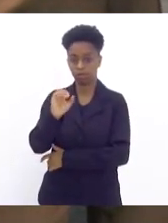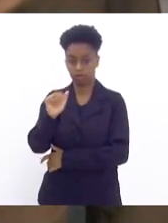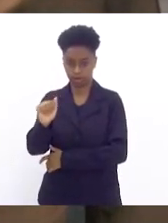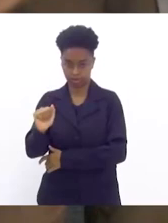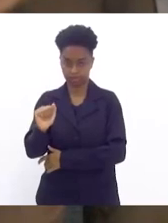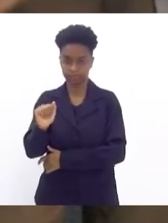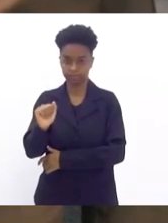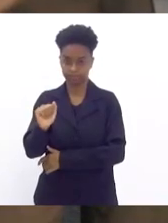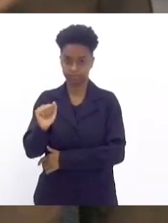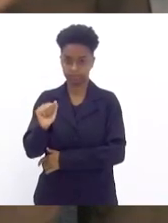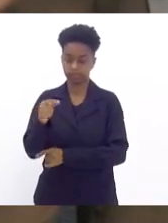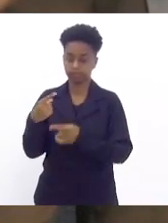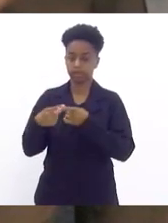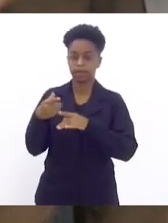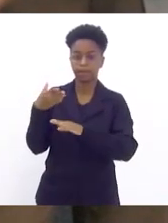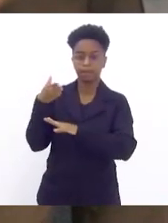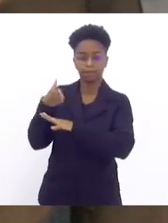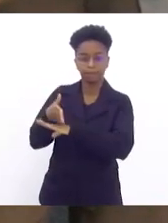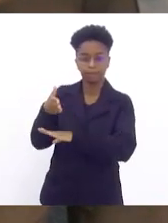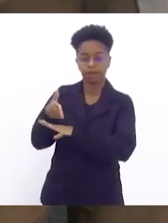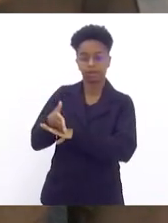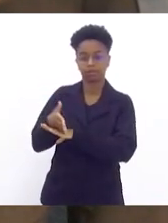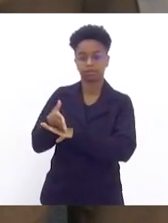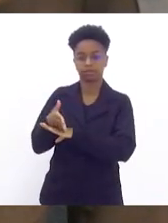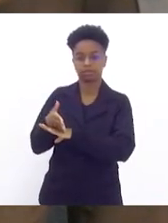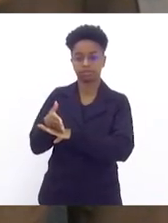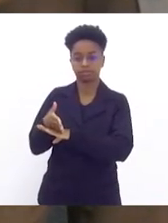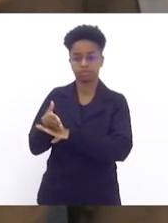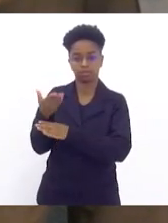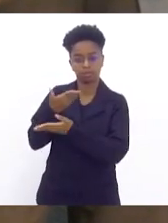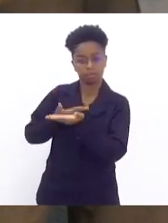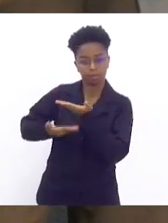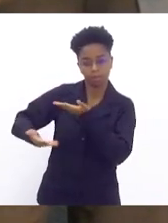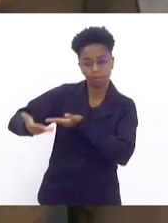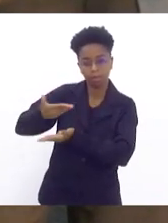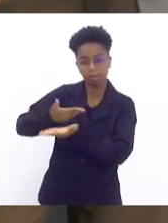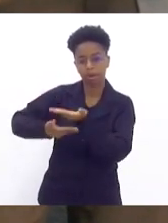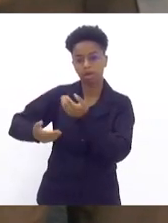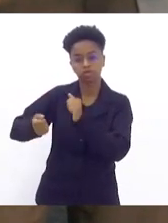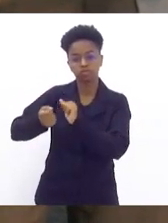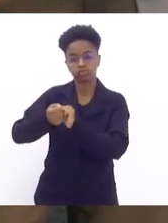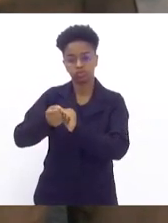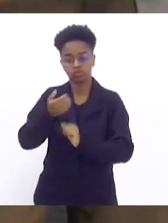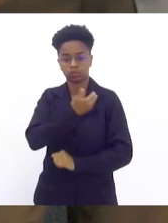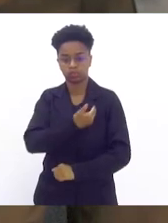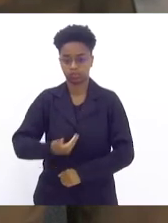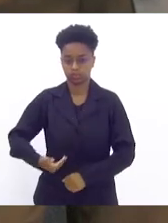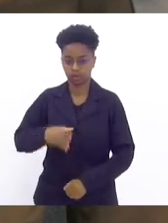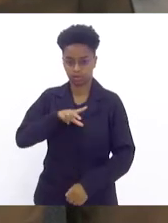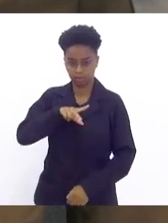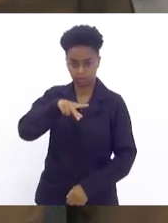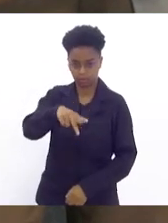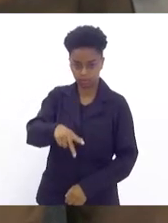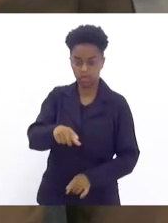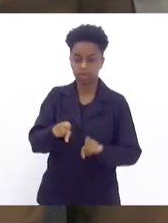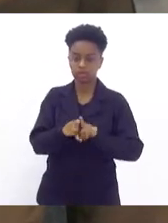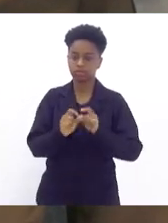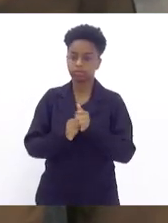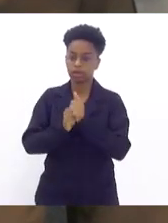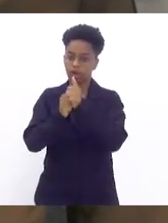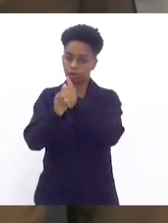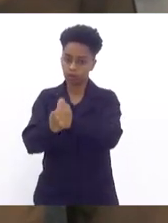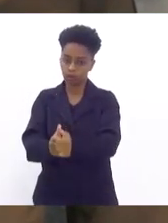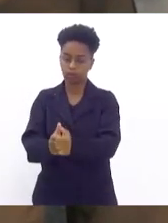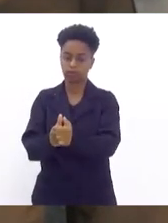foi participar de interlocuções junto ao governo de Portugal e acompanhar